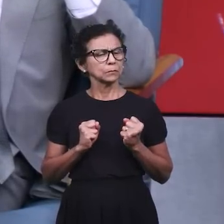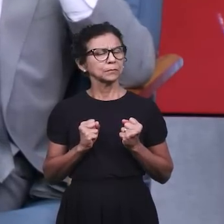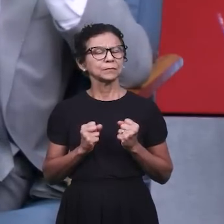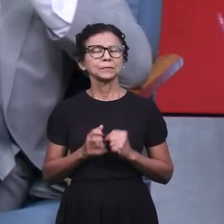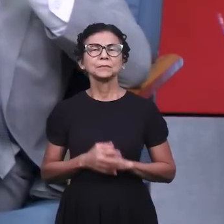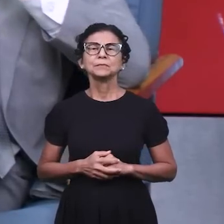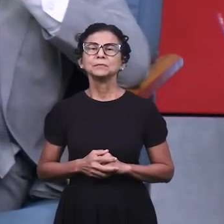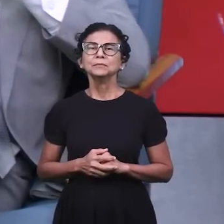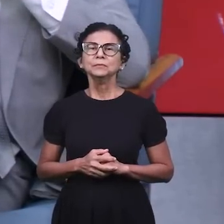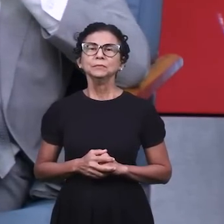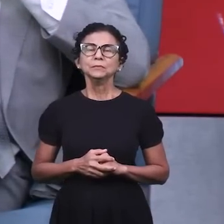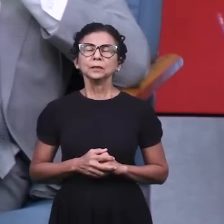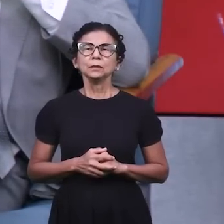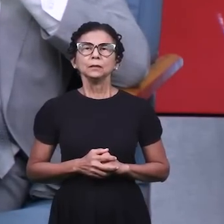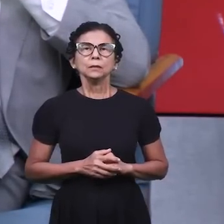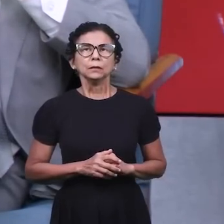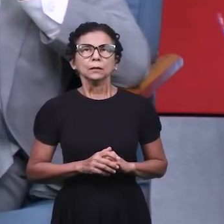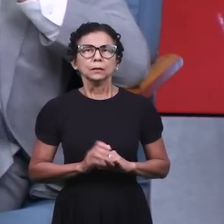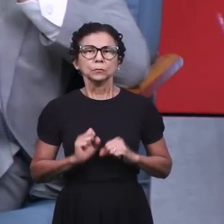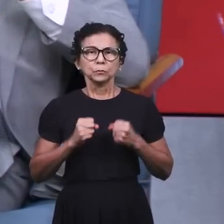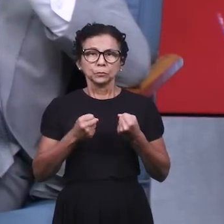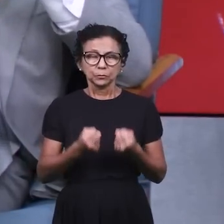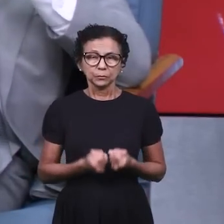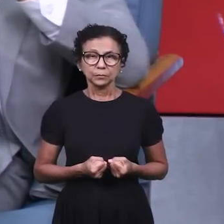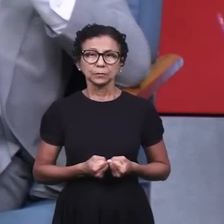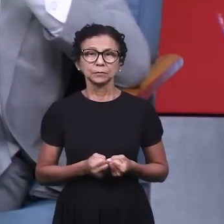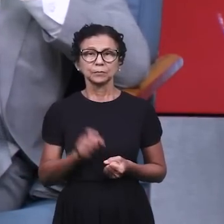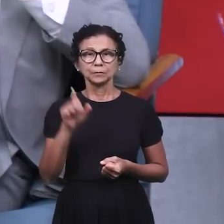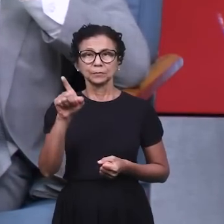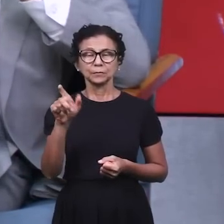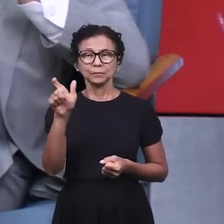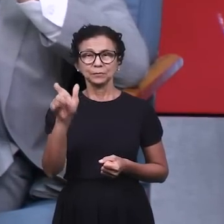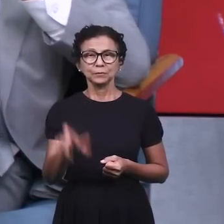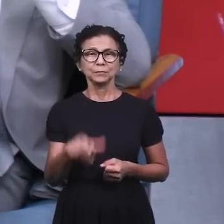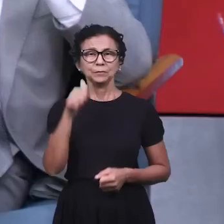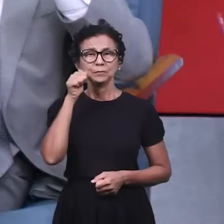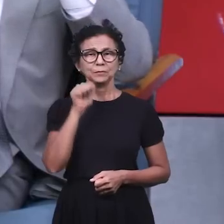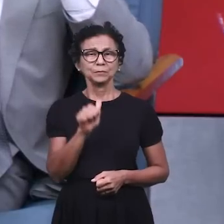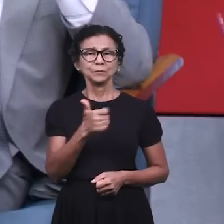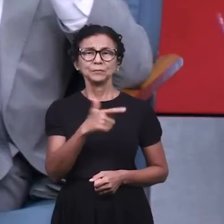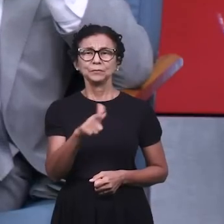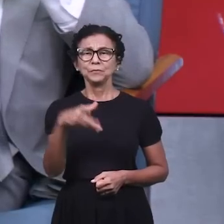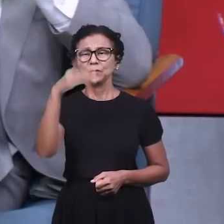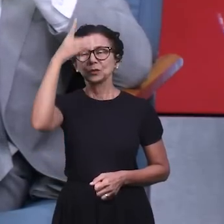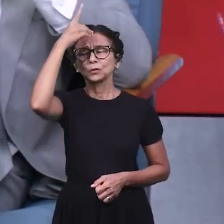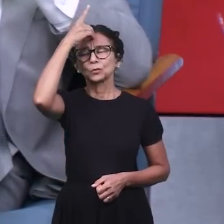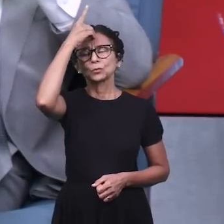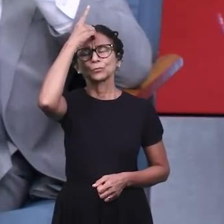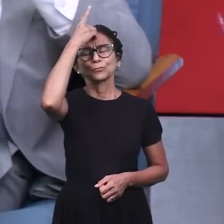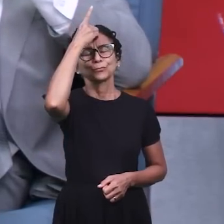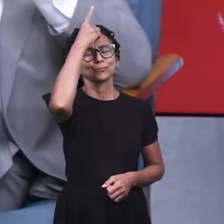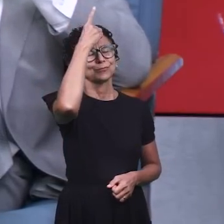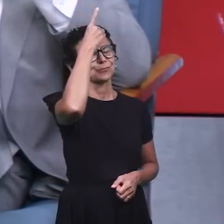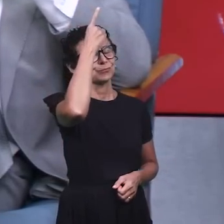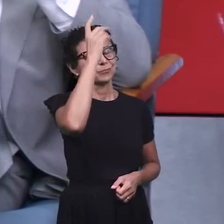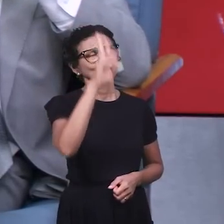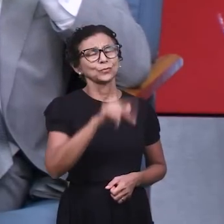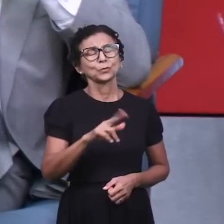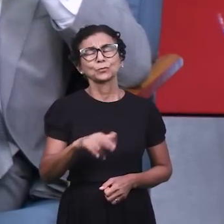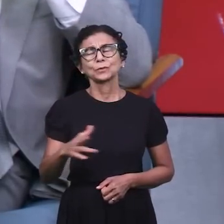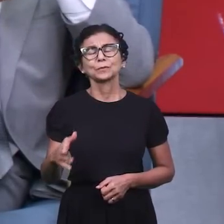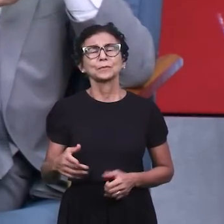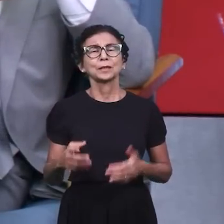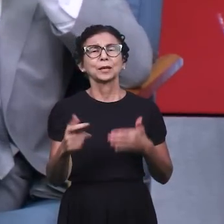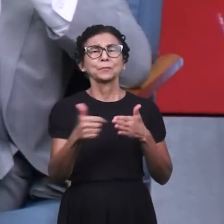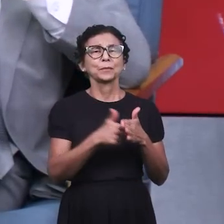dedicada, e ela não tinha dons, mas a vontade, dons. E